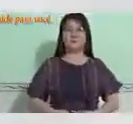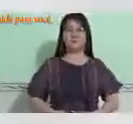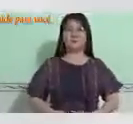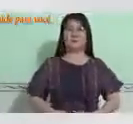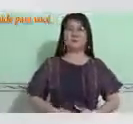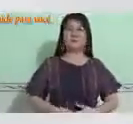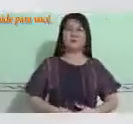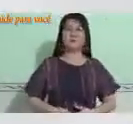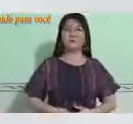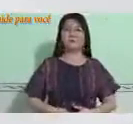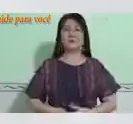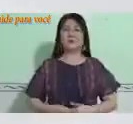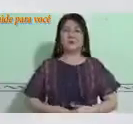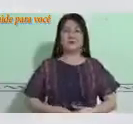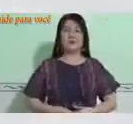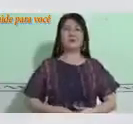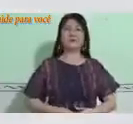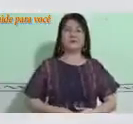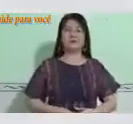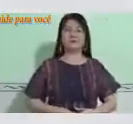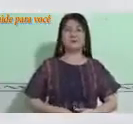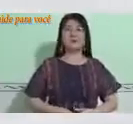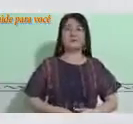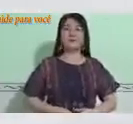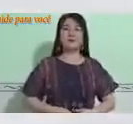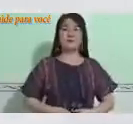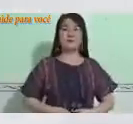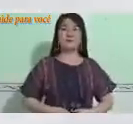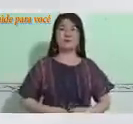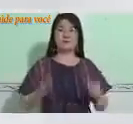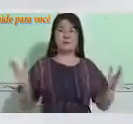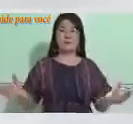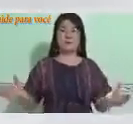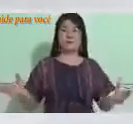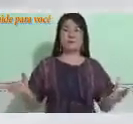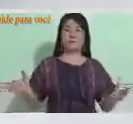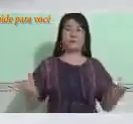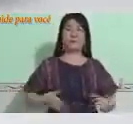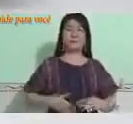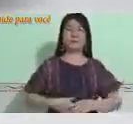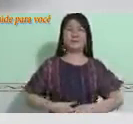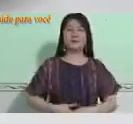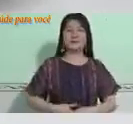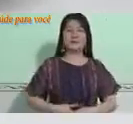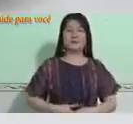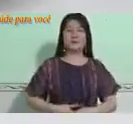é importante ir no médico para que este possa prescrever remédios antivirais, vírgula, por exemplo.